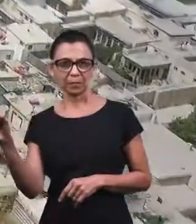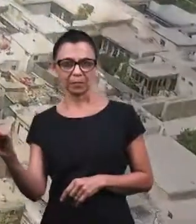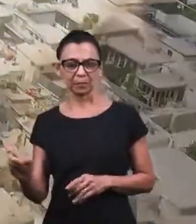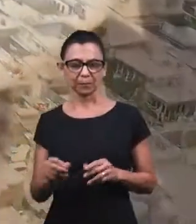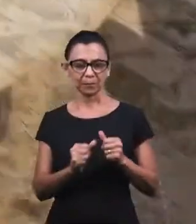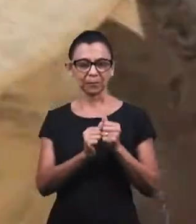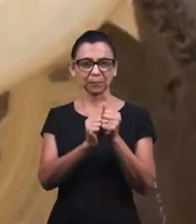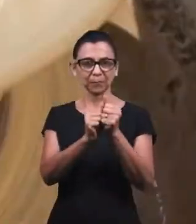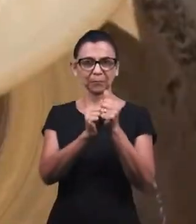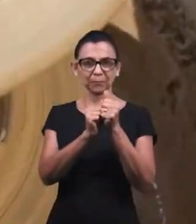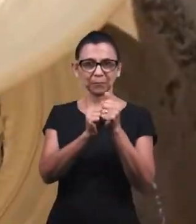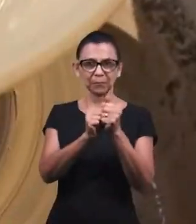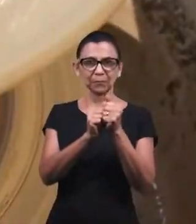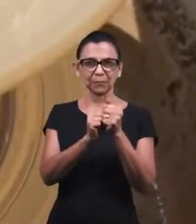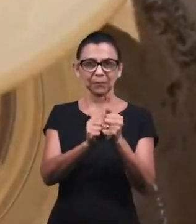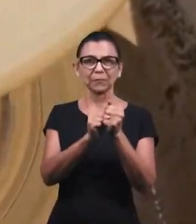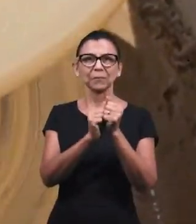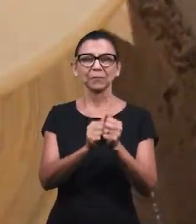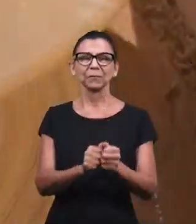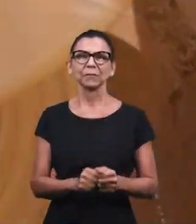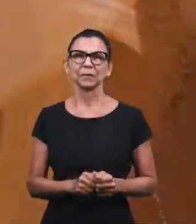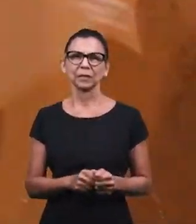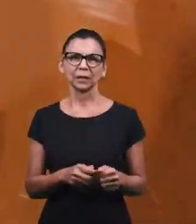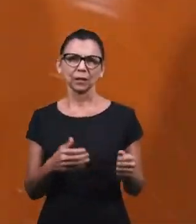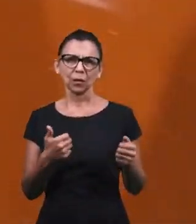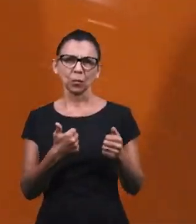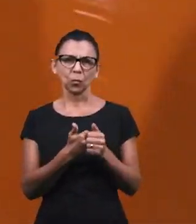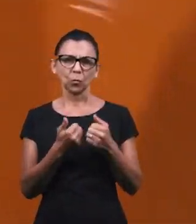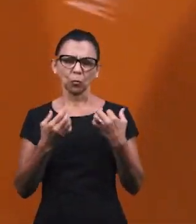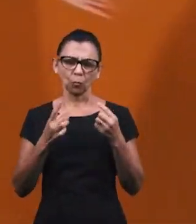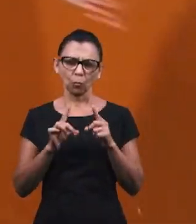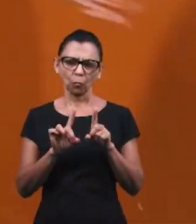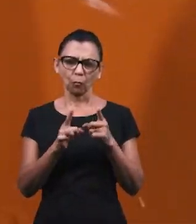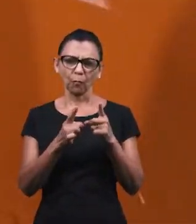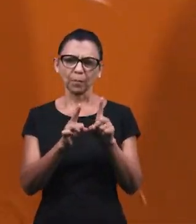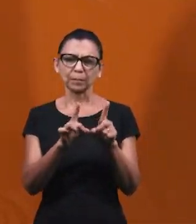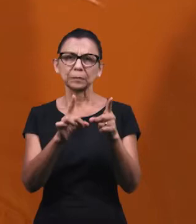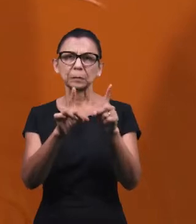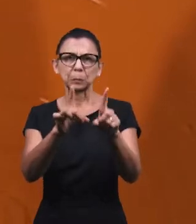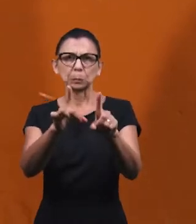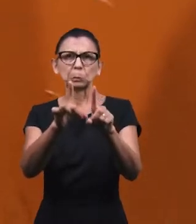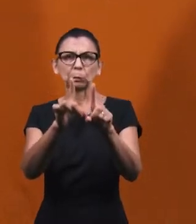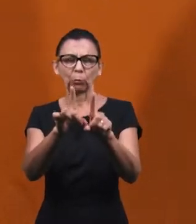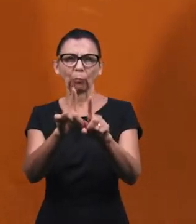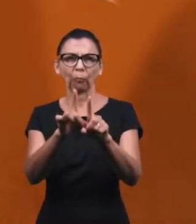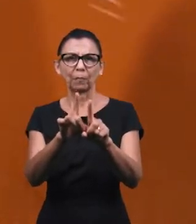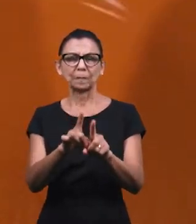amigos, alguém que fosse companheiro, fonte de consolo e abrigo.